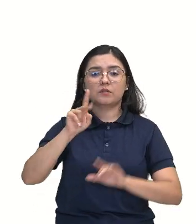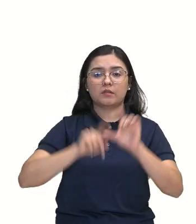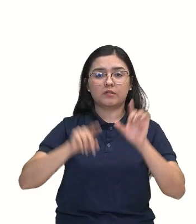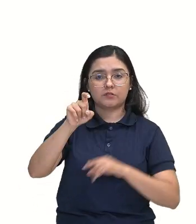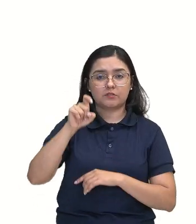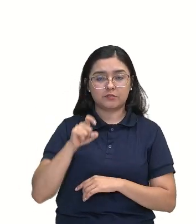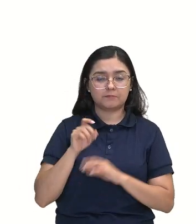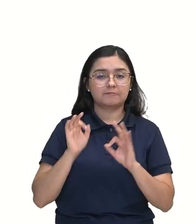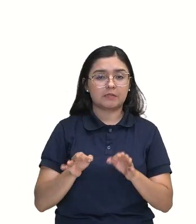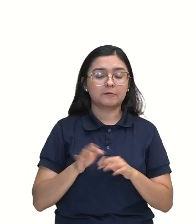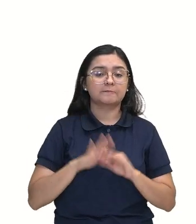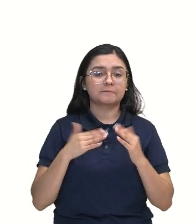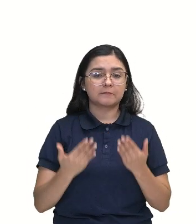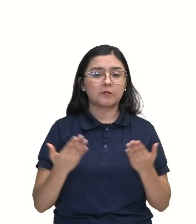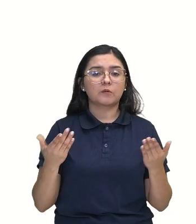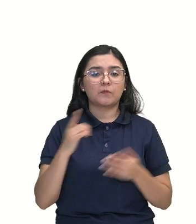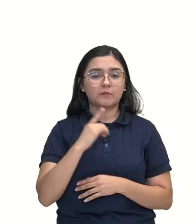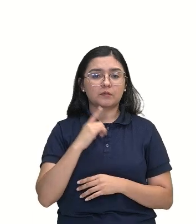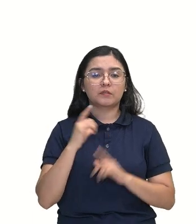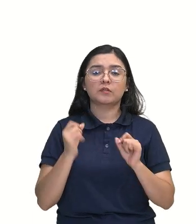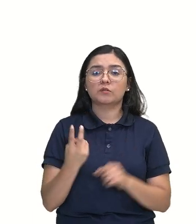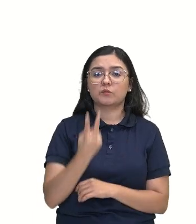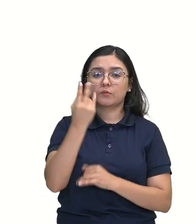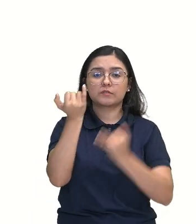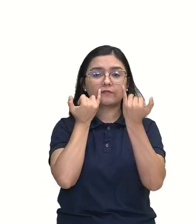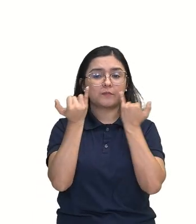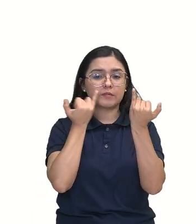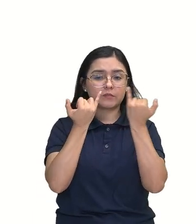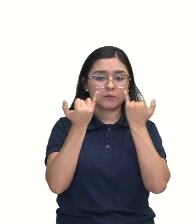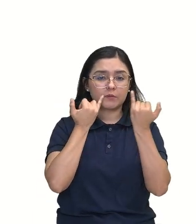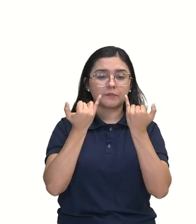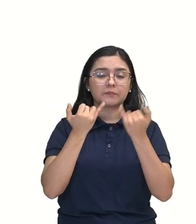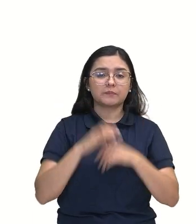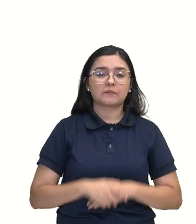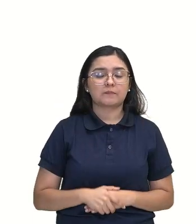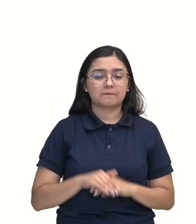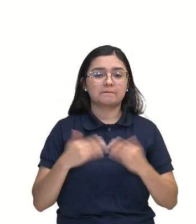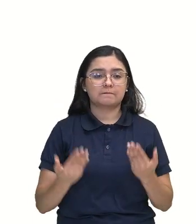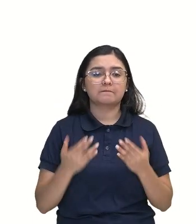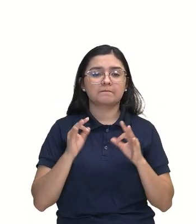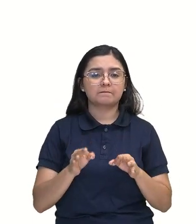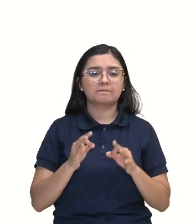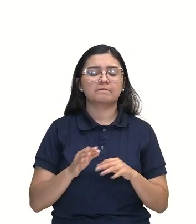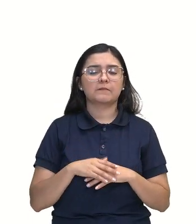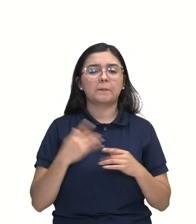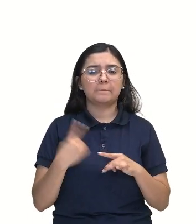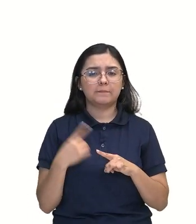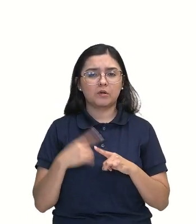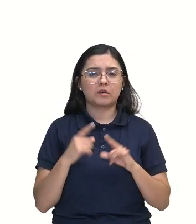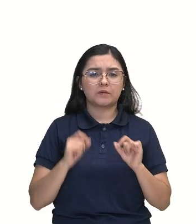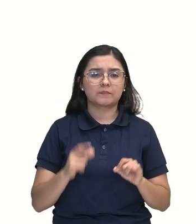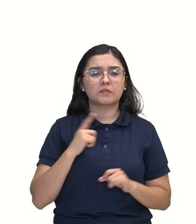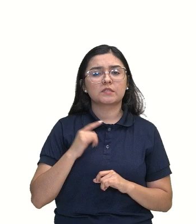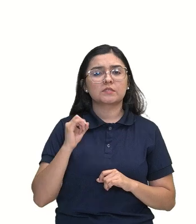Ora, como nós temos aí duas informações diretamente proporcionais, por quê? Porque quanto maior